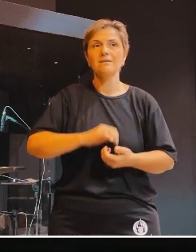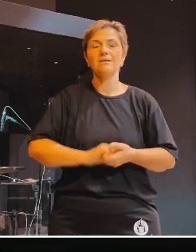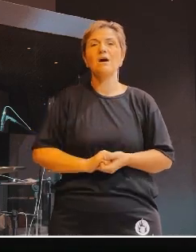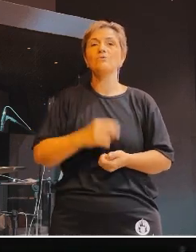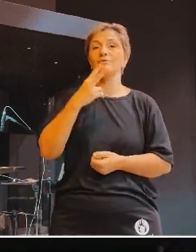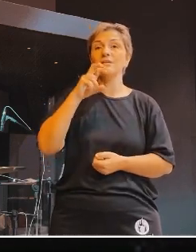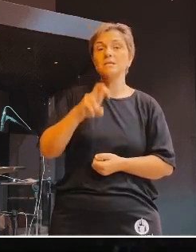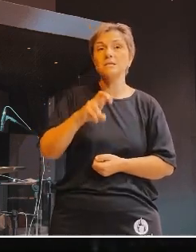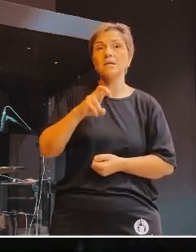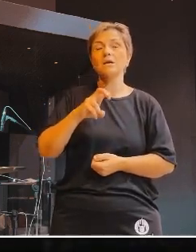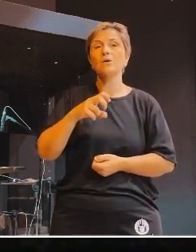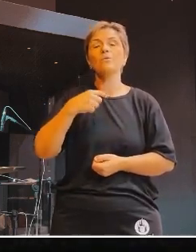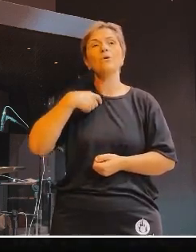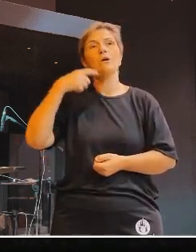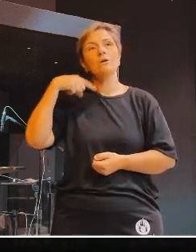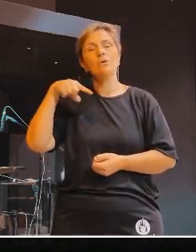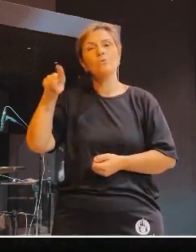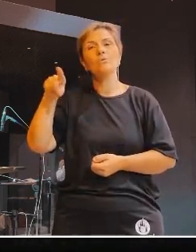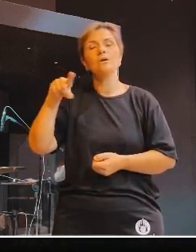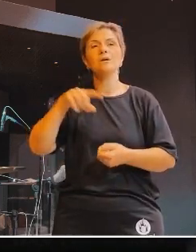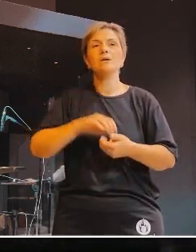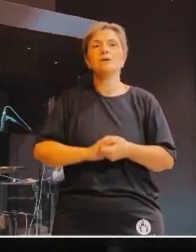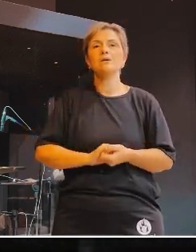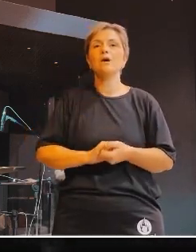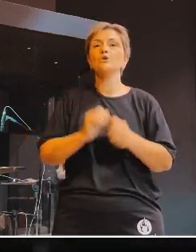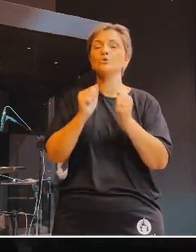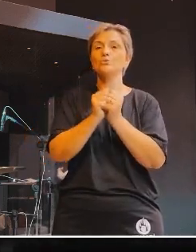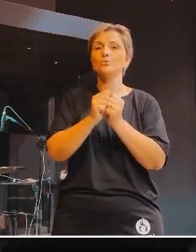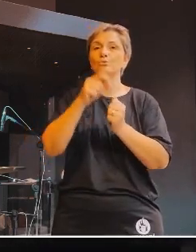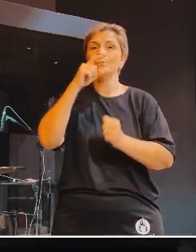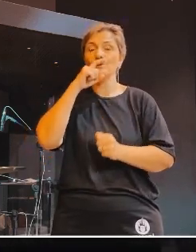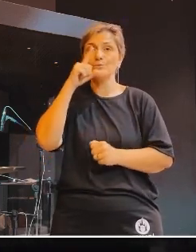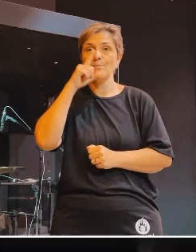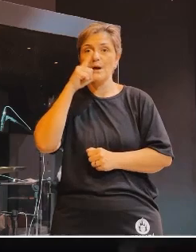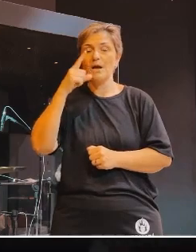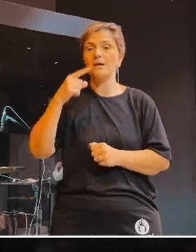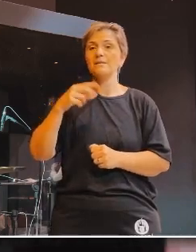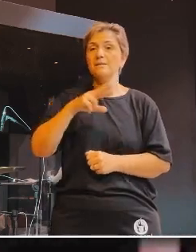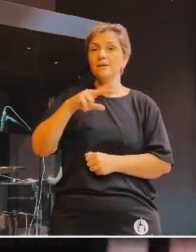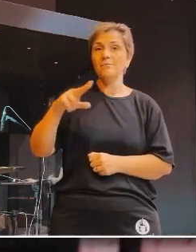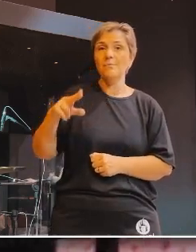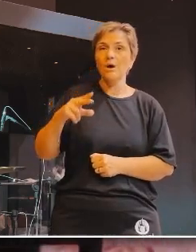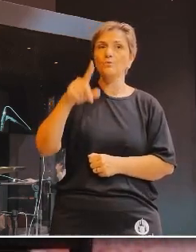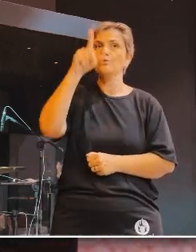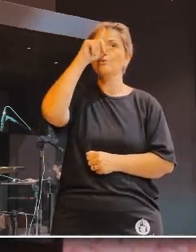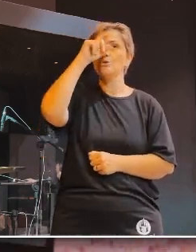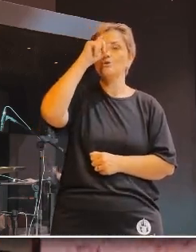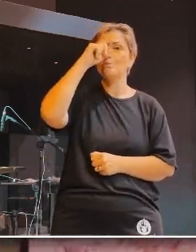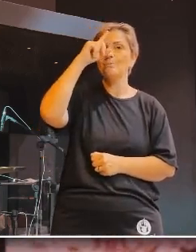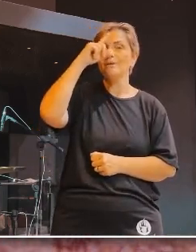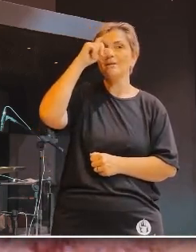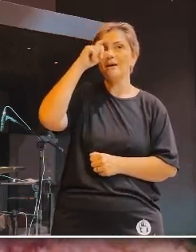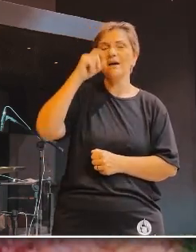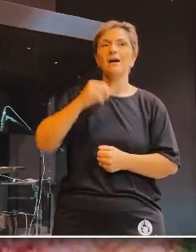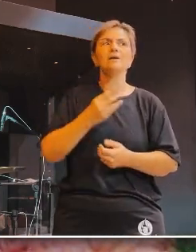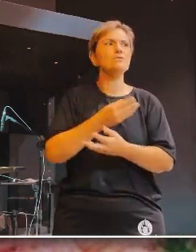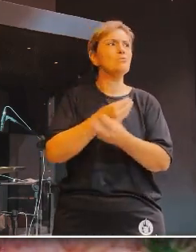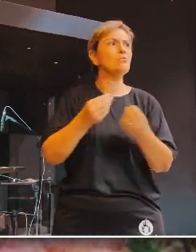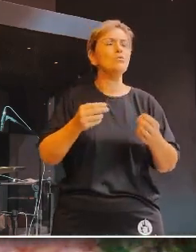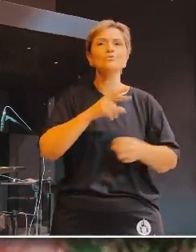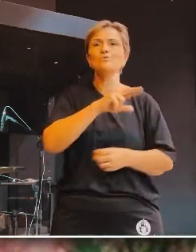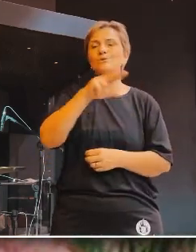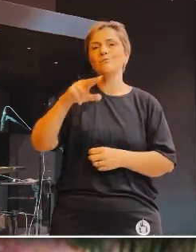25, eu ia com os meus pais, meus irmãos, nos hospitais e com muitos irmãos da